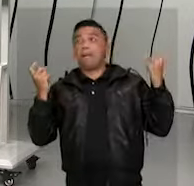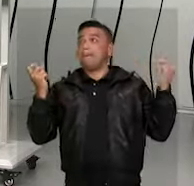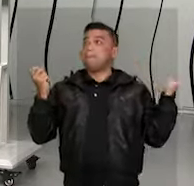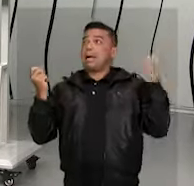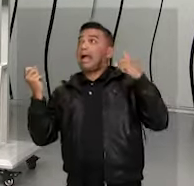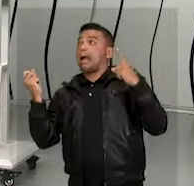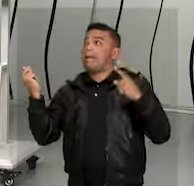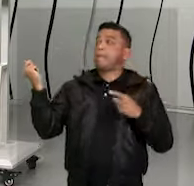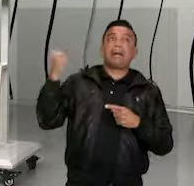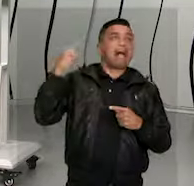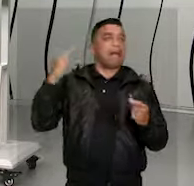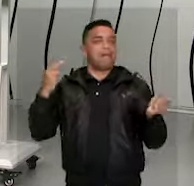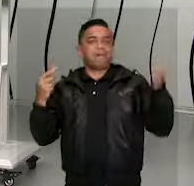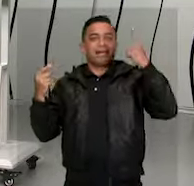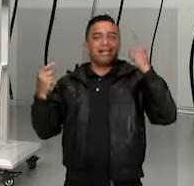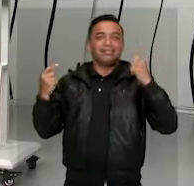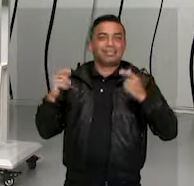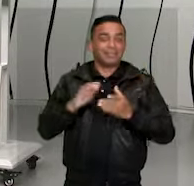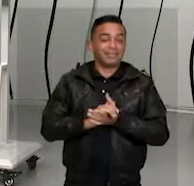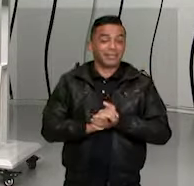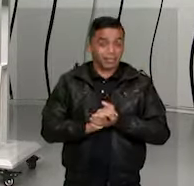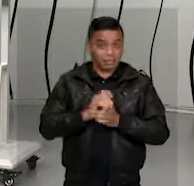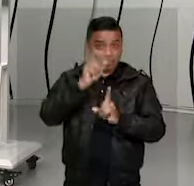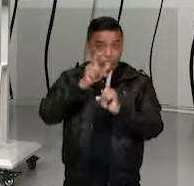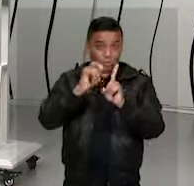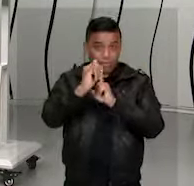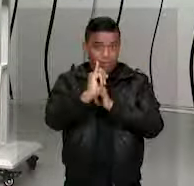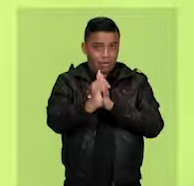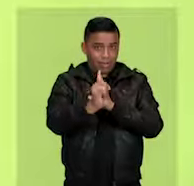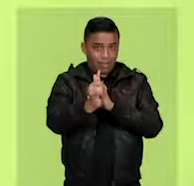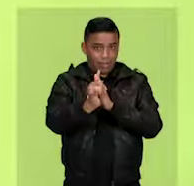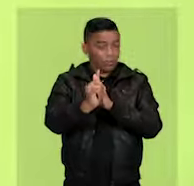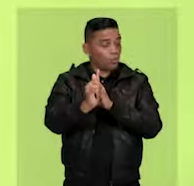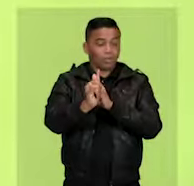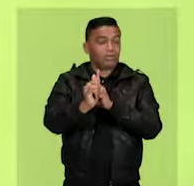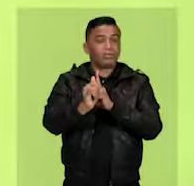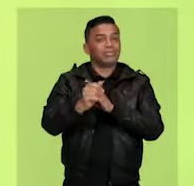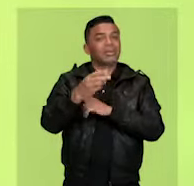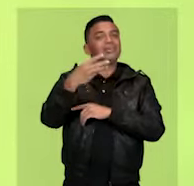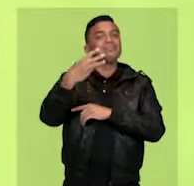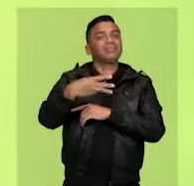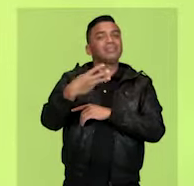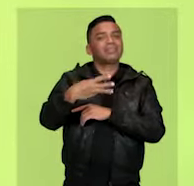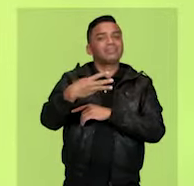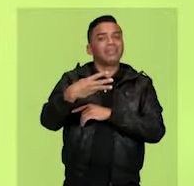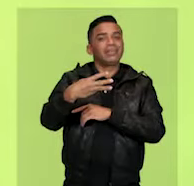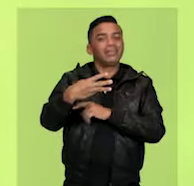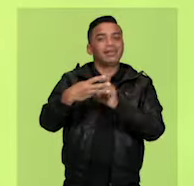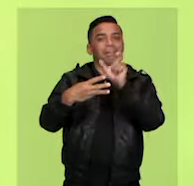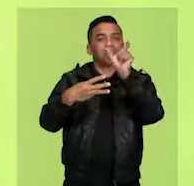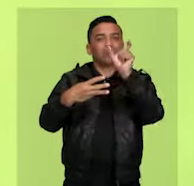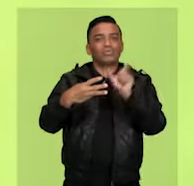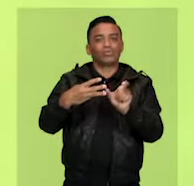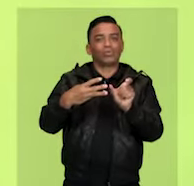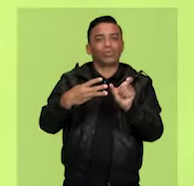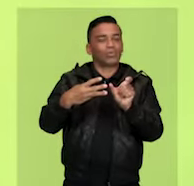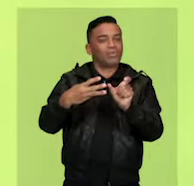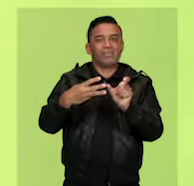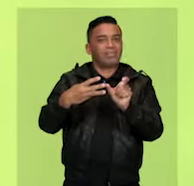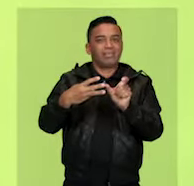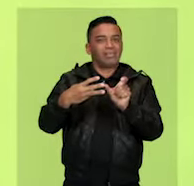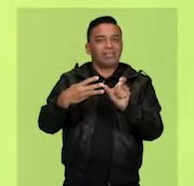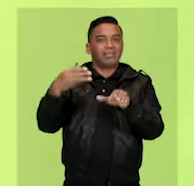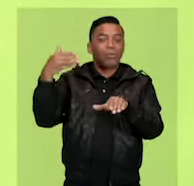O narrador, ele não intervém, então ele está na voz da terceira, ele sempre coloca na voz da terceira pessoa, ele não